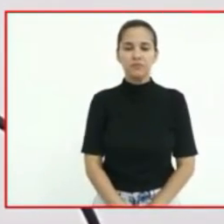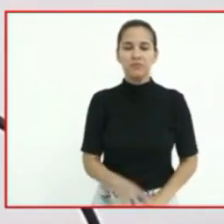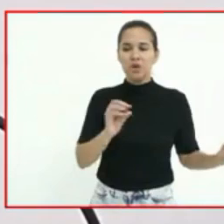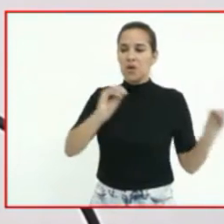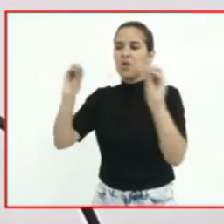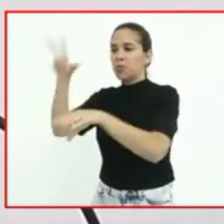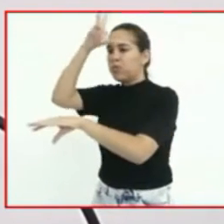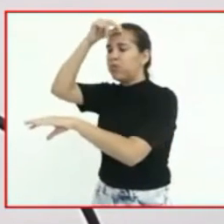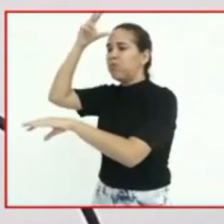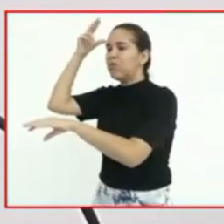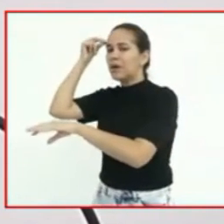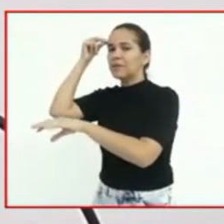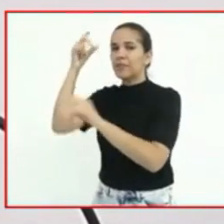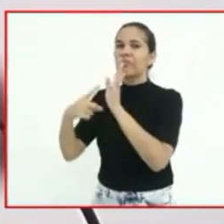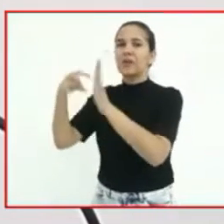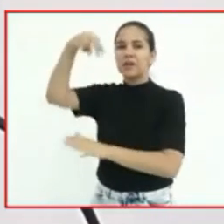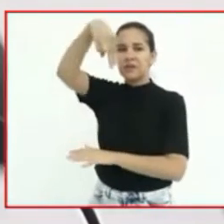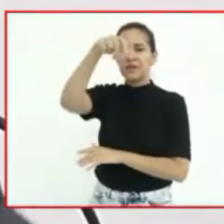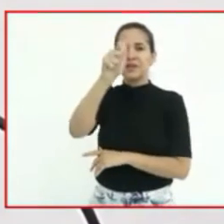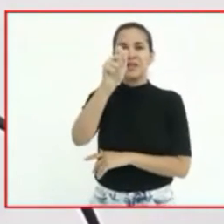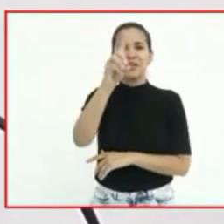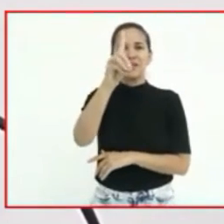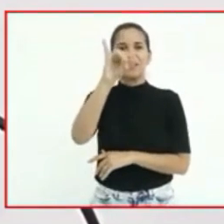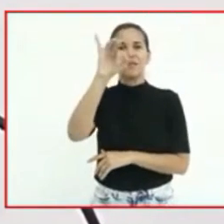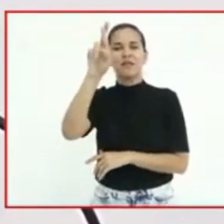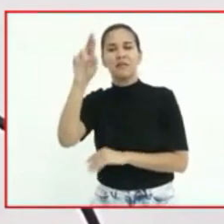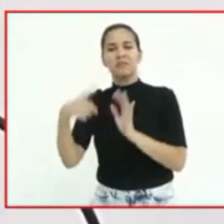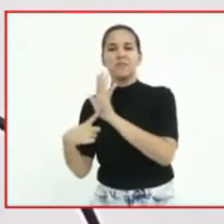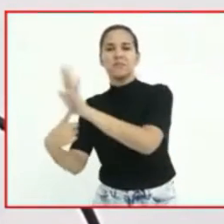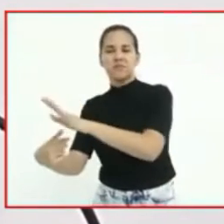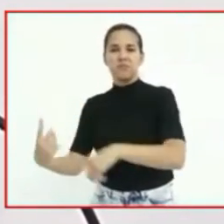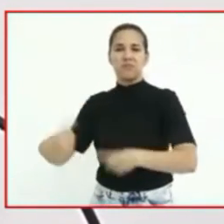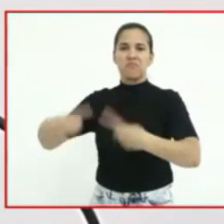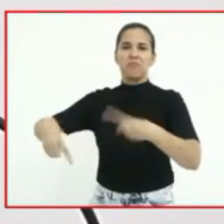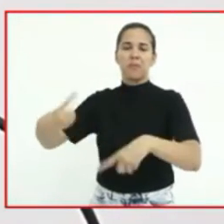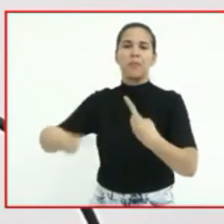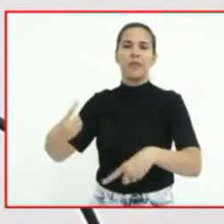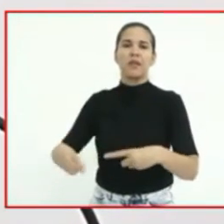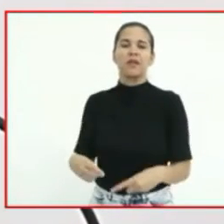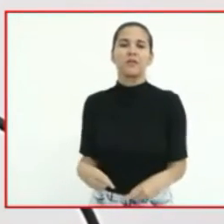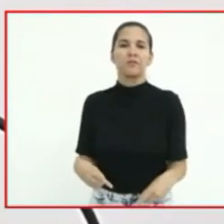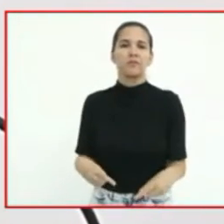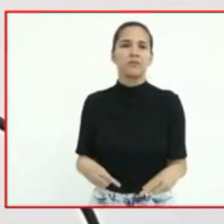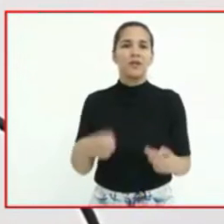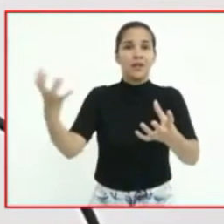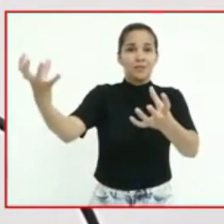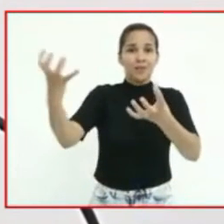Ele leva para Nadir, fala que está armando contra ela. Você sabe a truco do quê? É de cargos.